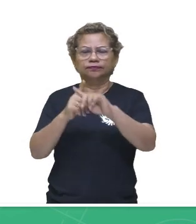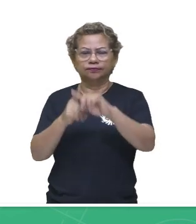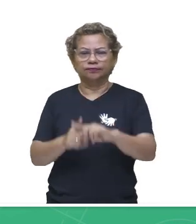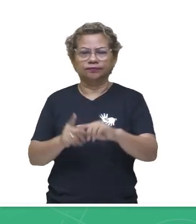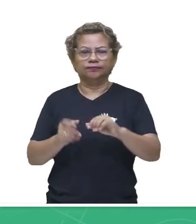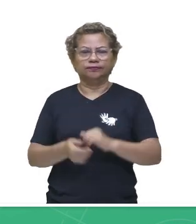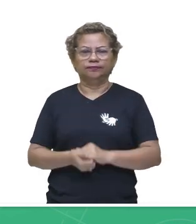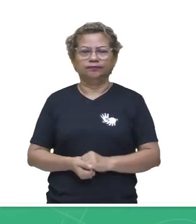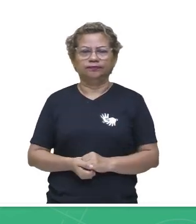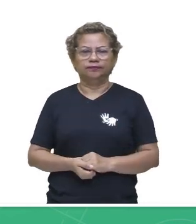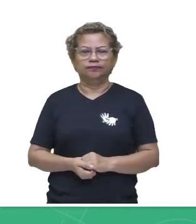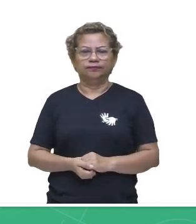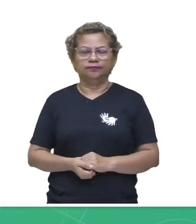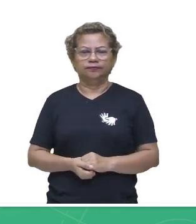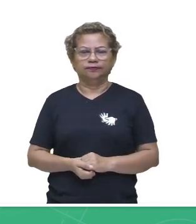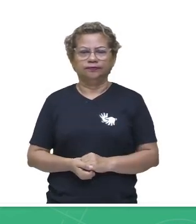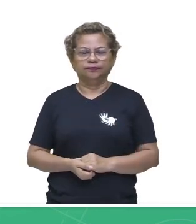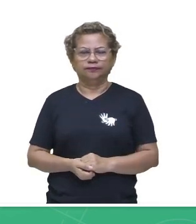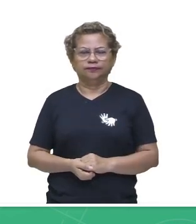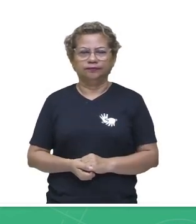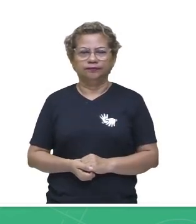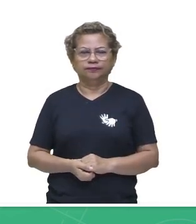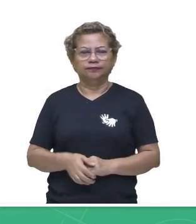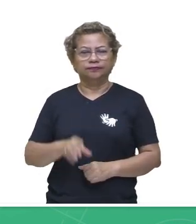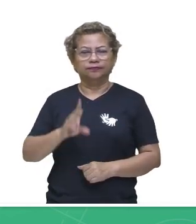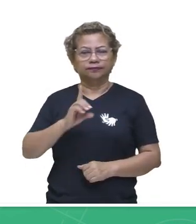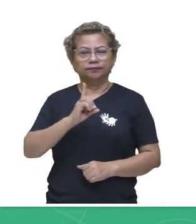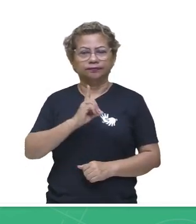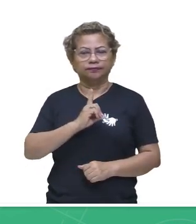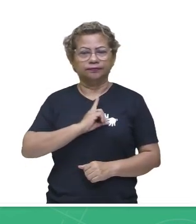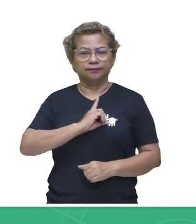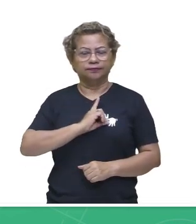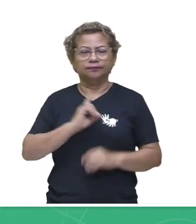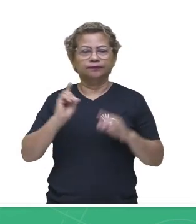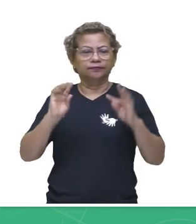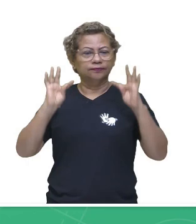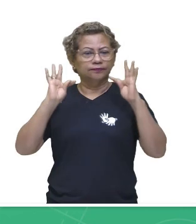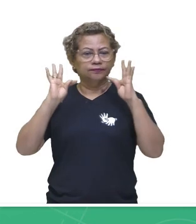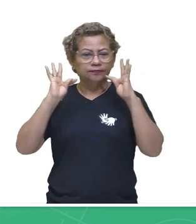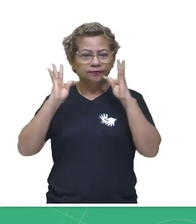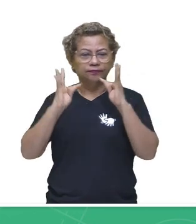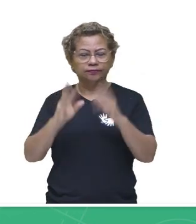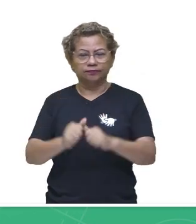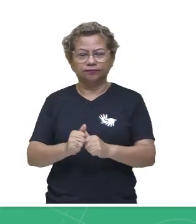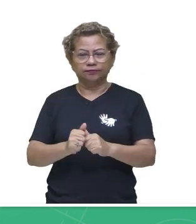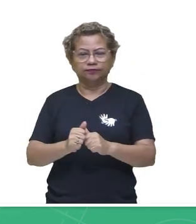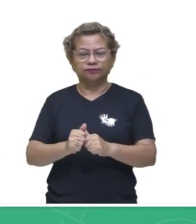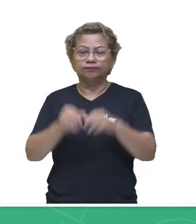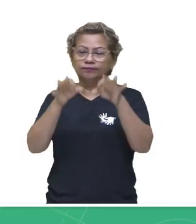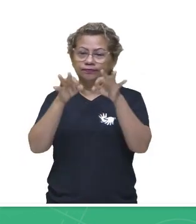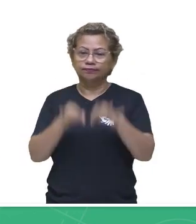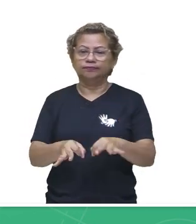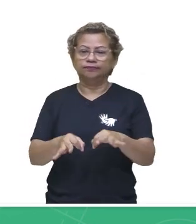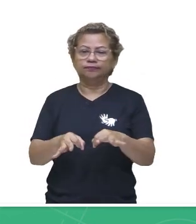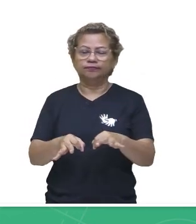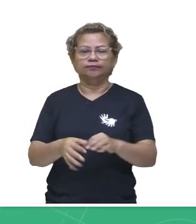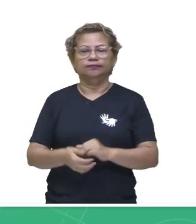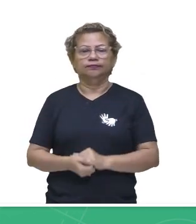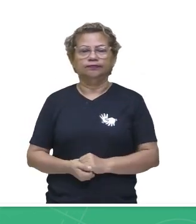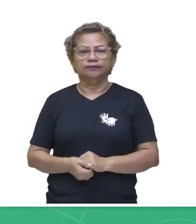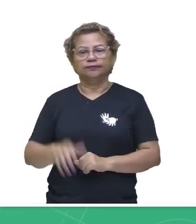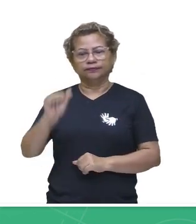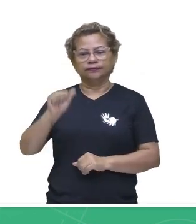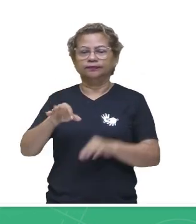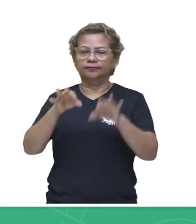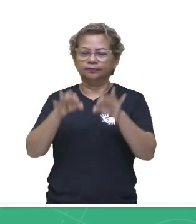alternativa correta é a letra D. Todas as alternativas estão corretas. Então a letra A,